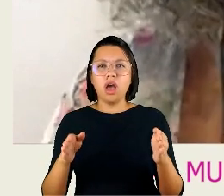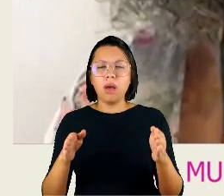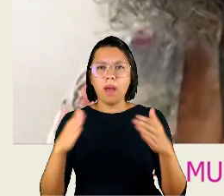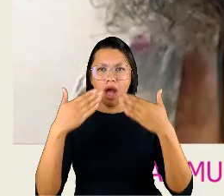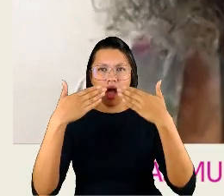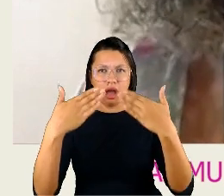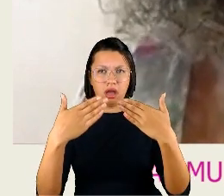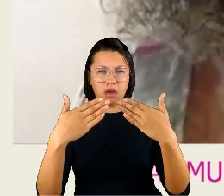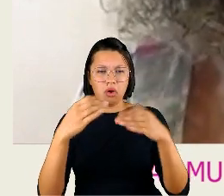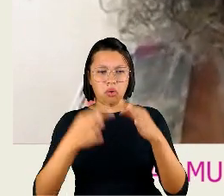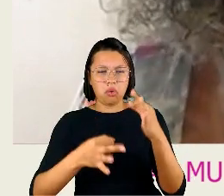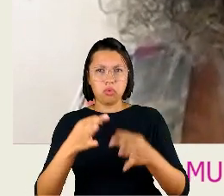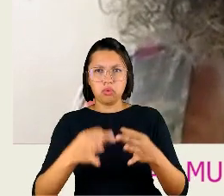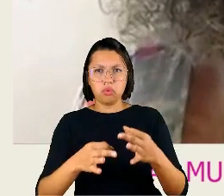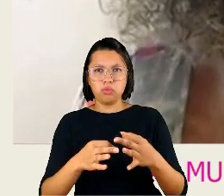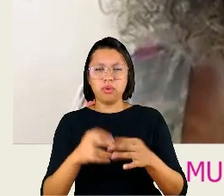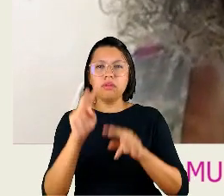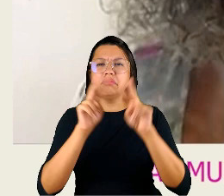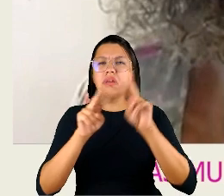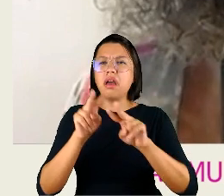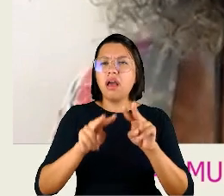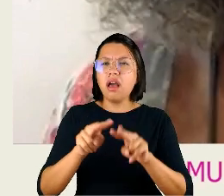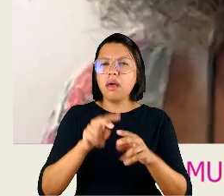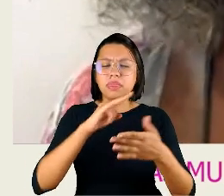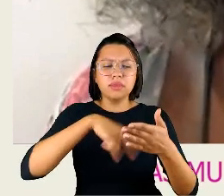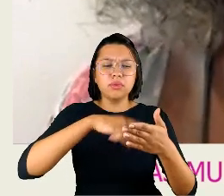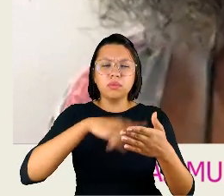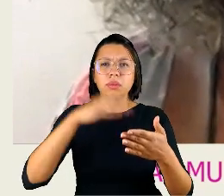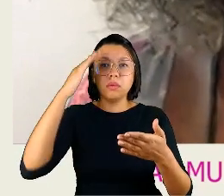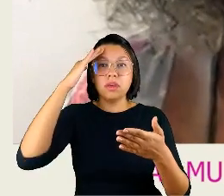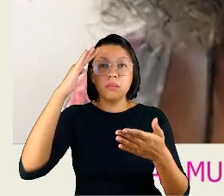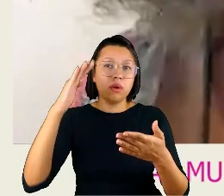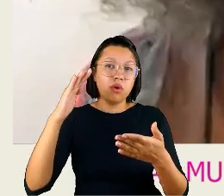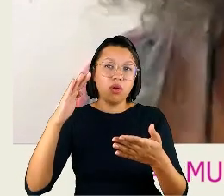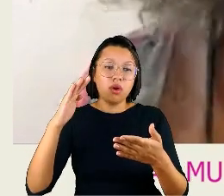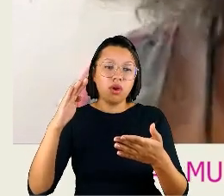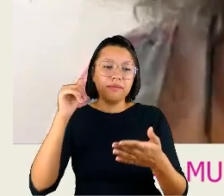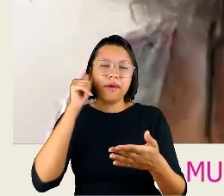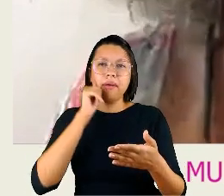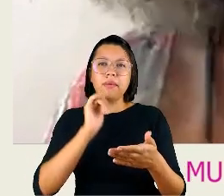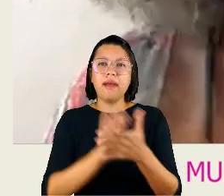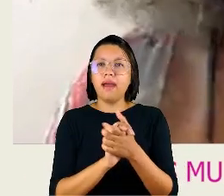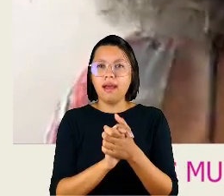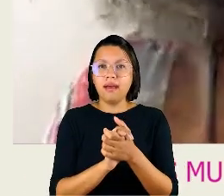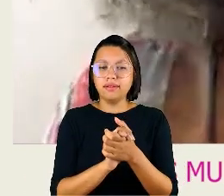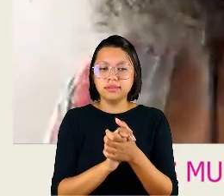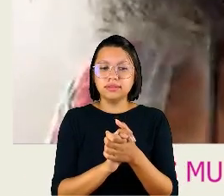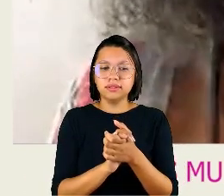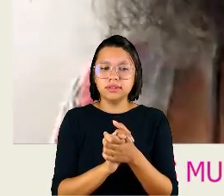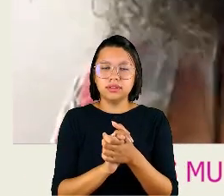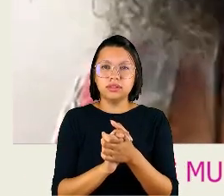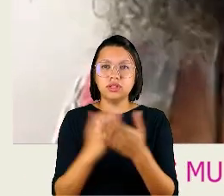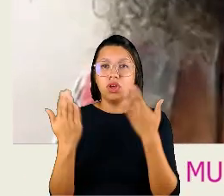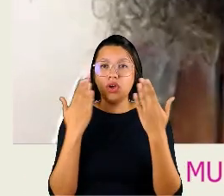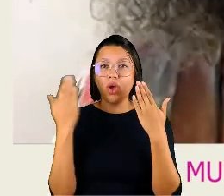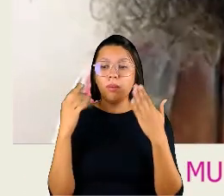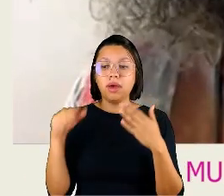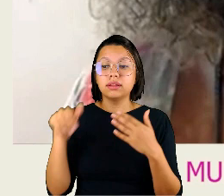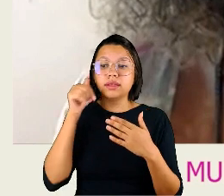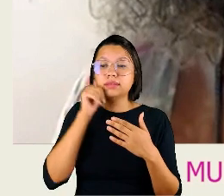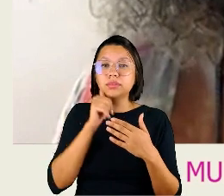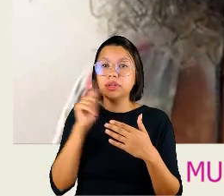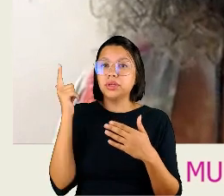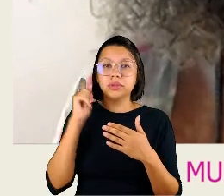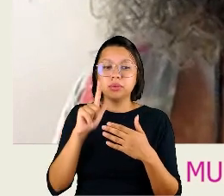audiência, esse tipo de análise documental que prioriza a mulher casada em detrimento da mulher que não